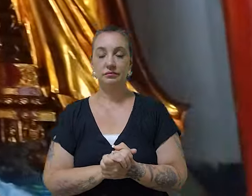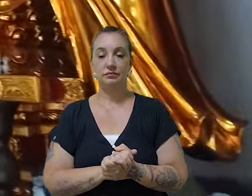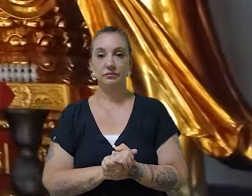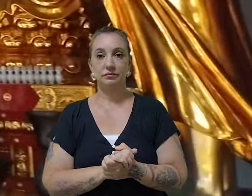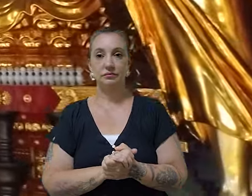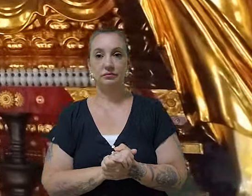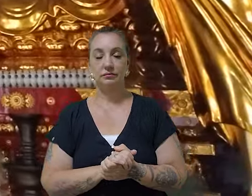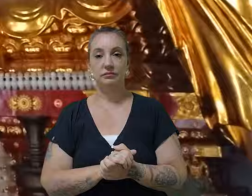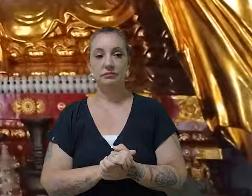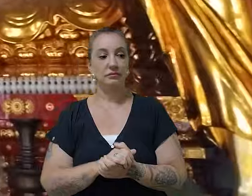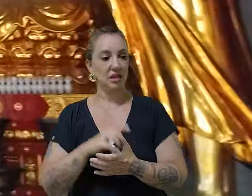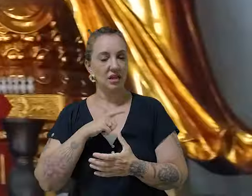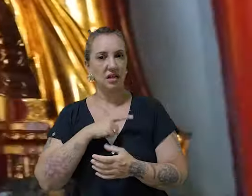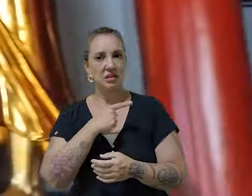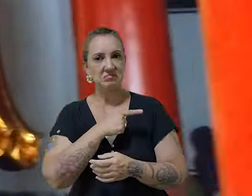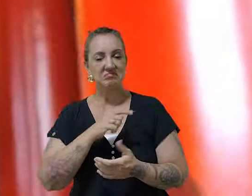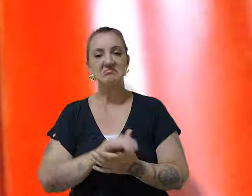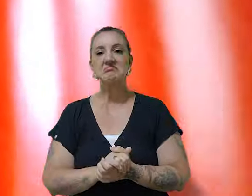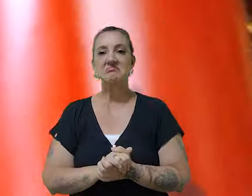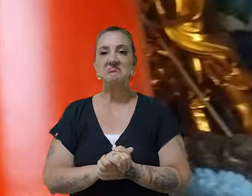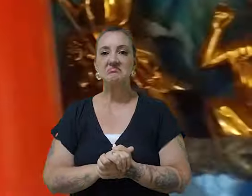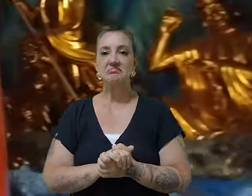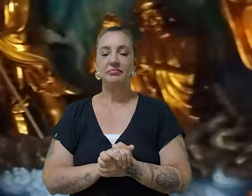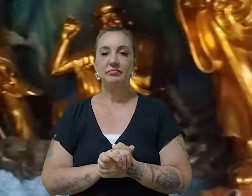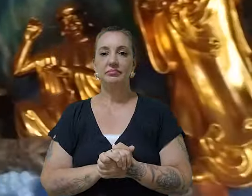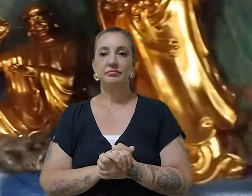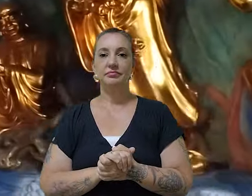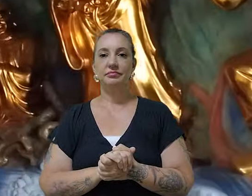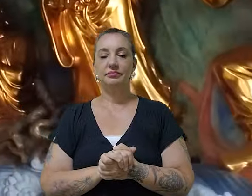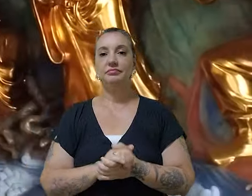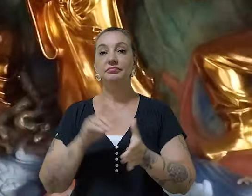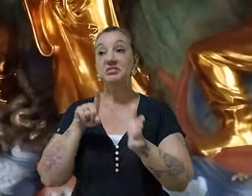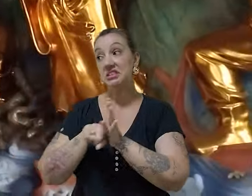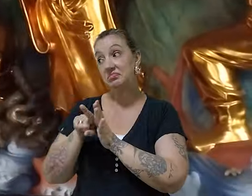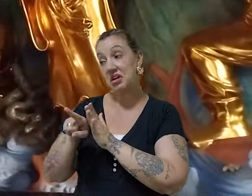Wait, tem por ti, tá amor?